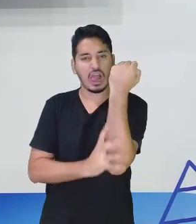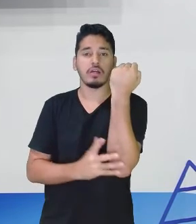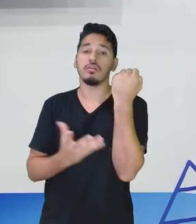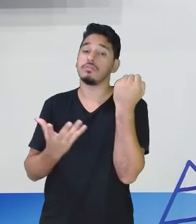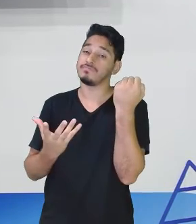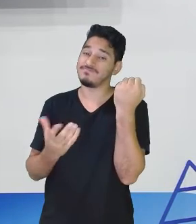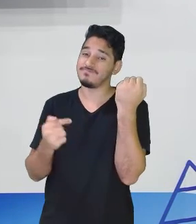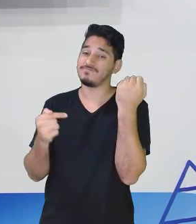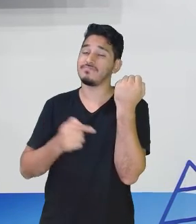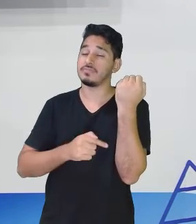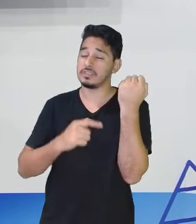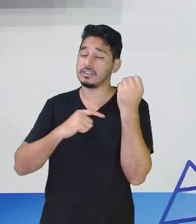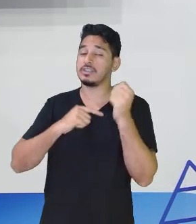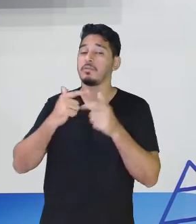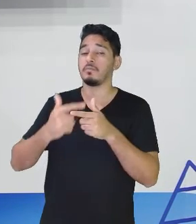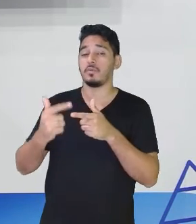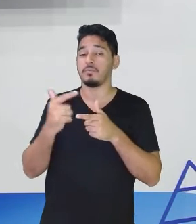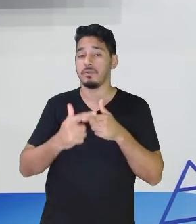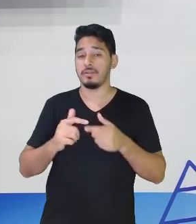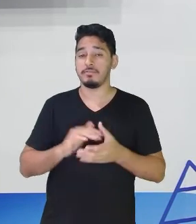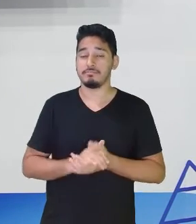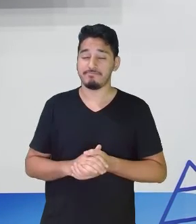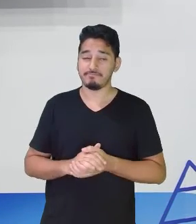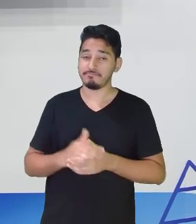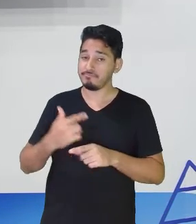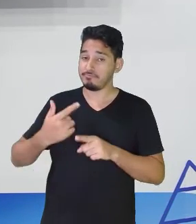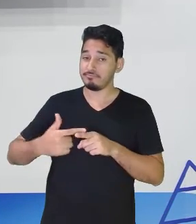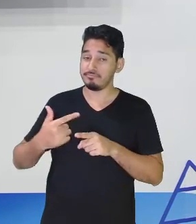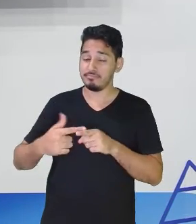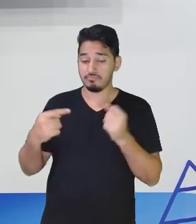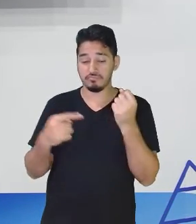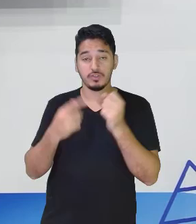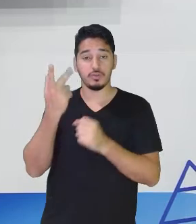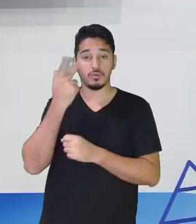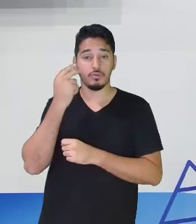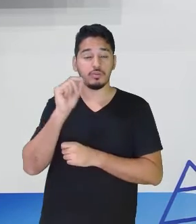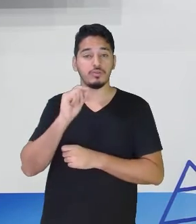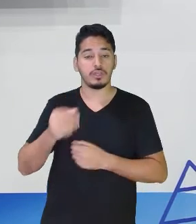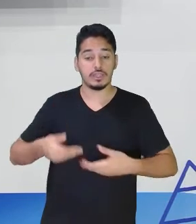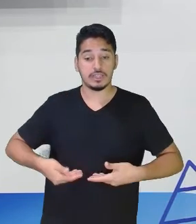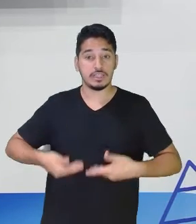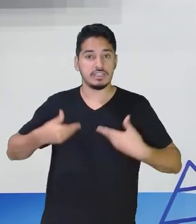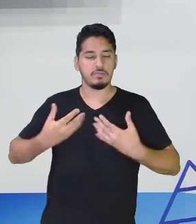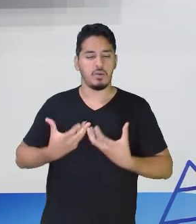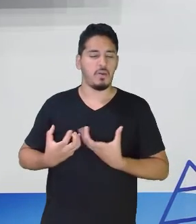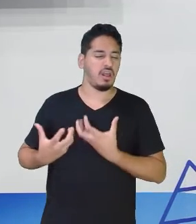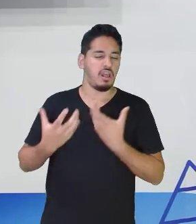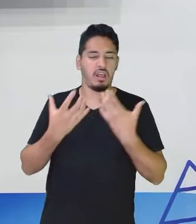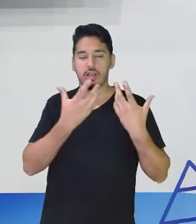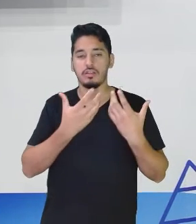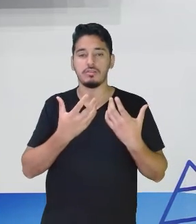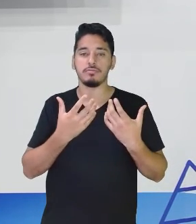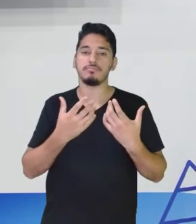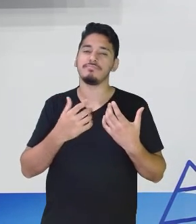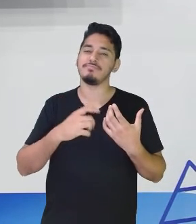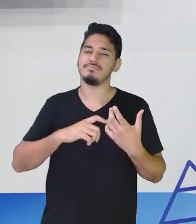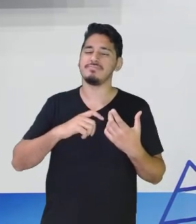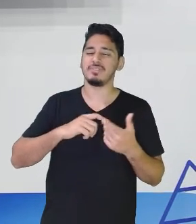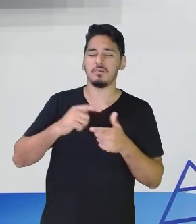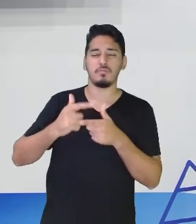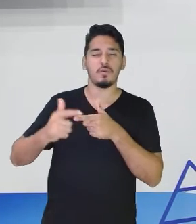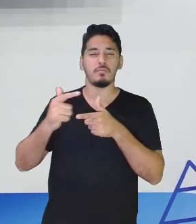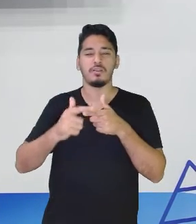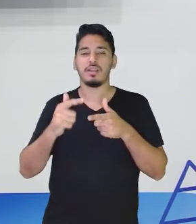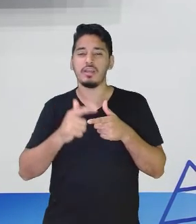trazem muita complicação, porque a maioria delas acontece nos membros superiores. E aí traz mutilação